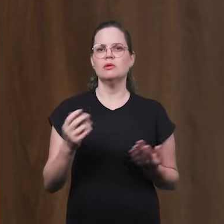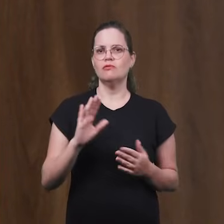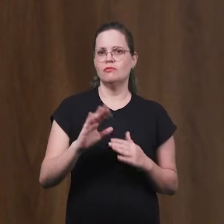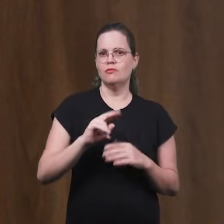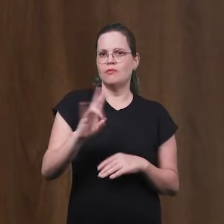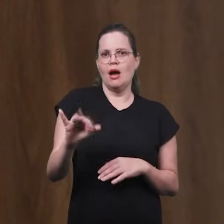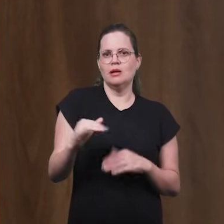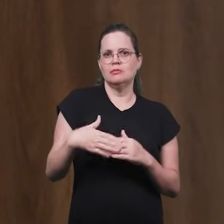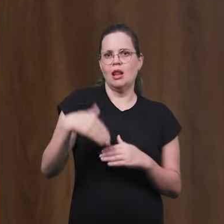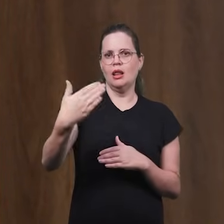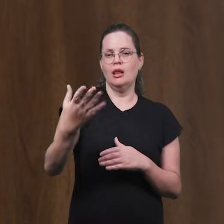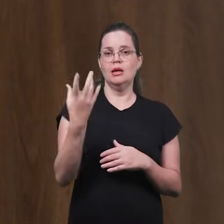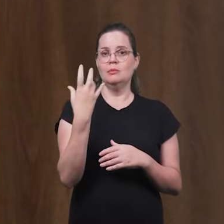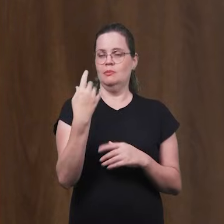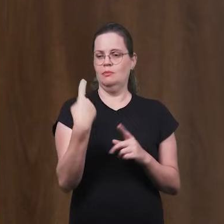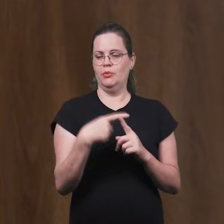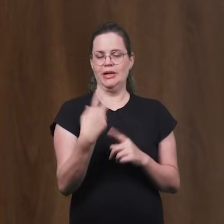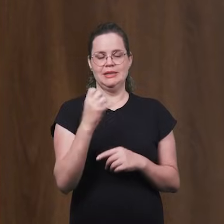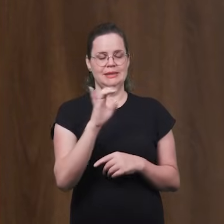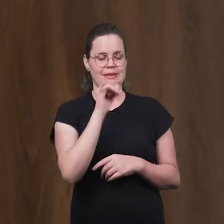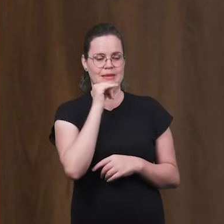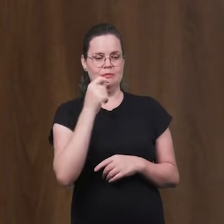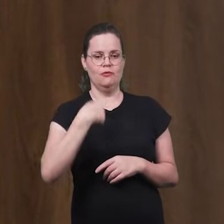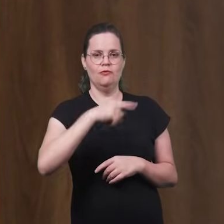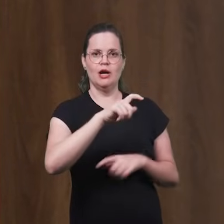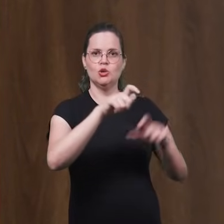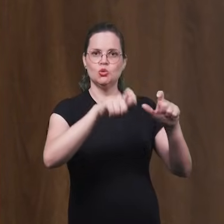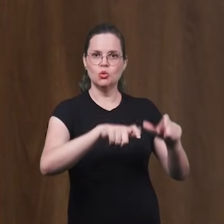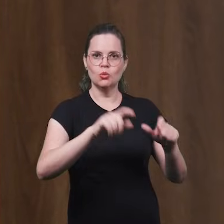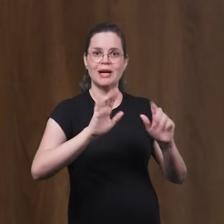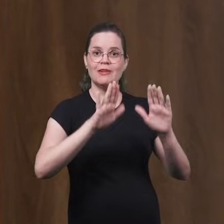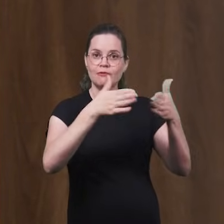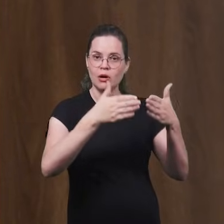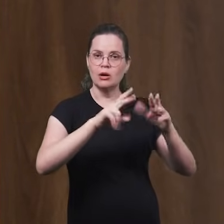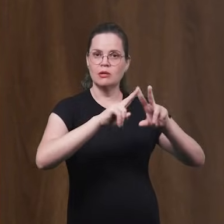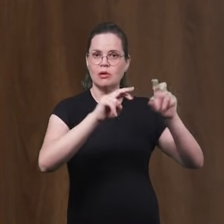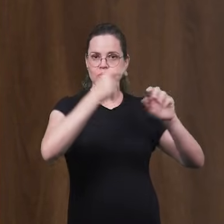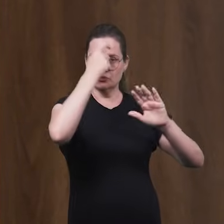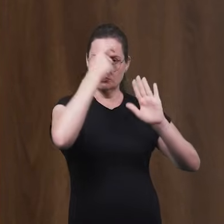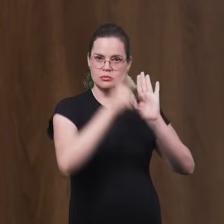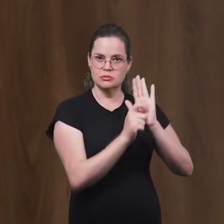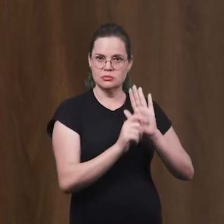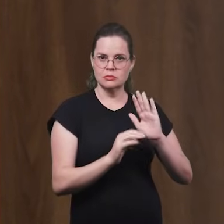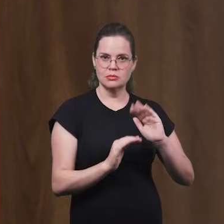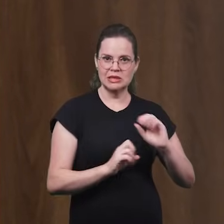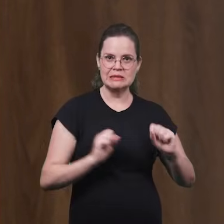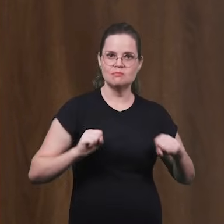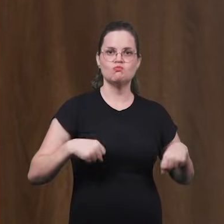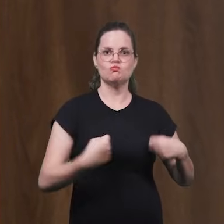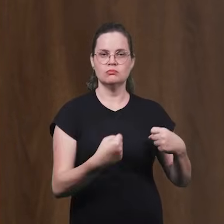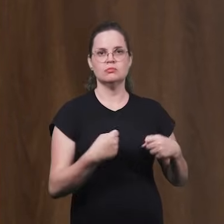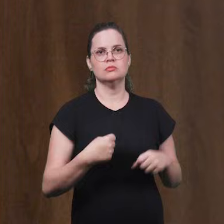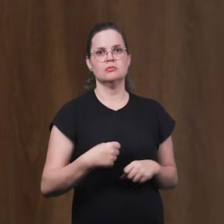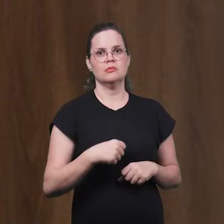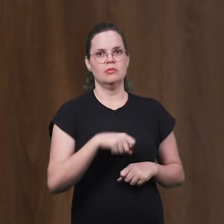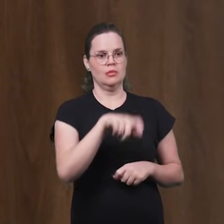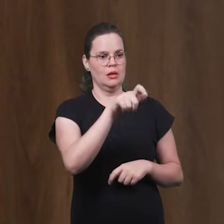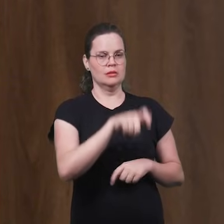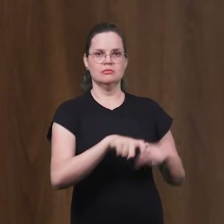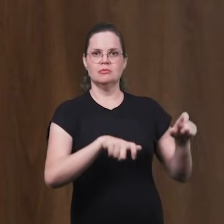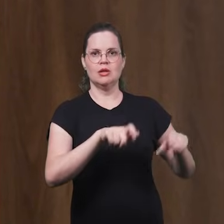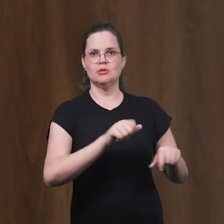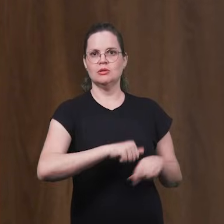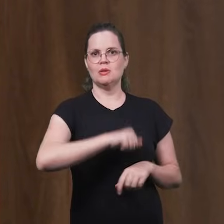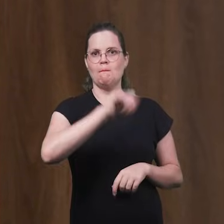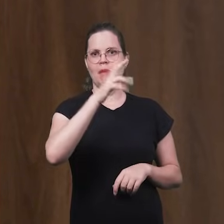Porque se a gente vai em alguns lugares que se dedicam a esse tipo de tecnologia, as pessoas estão muito